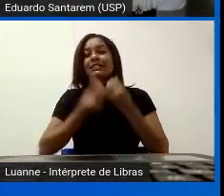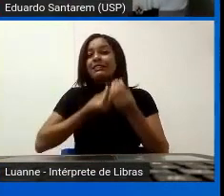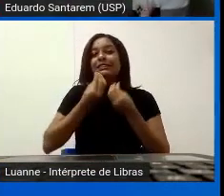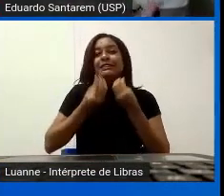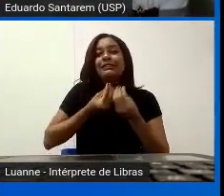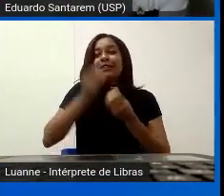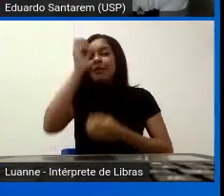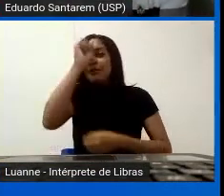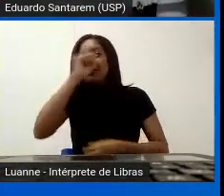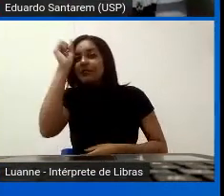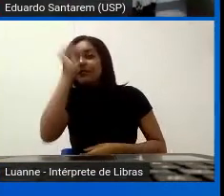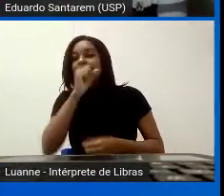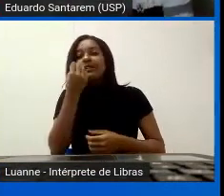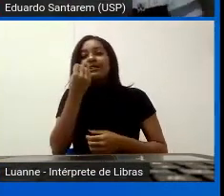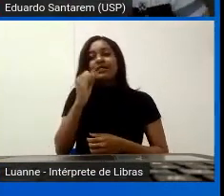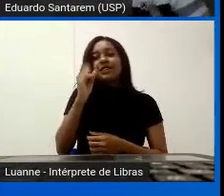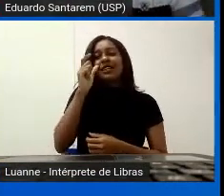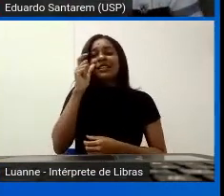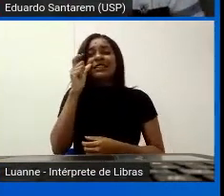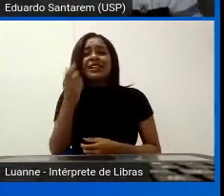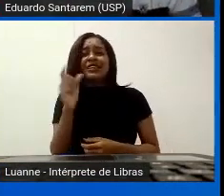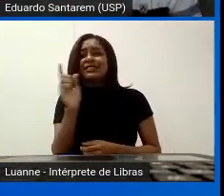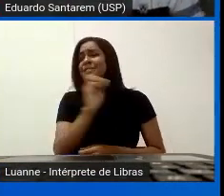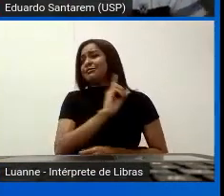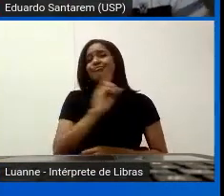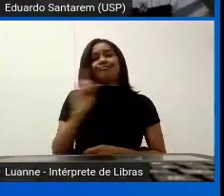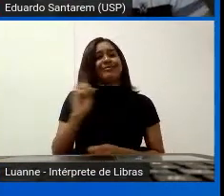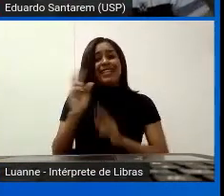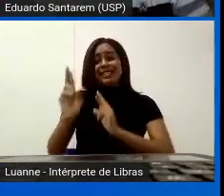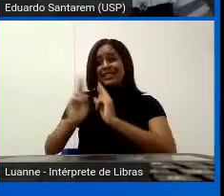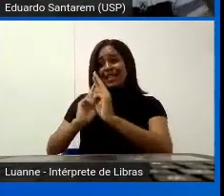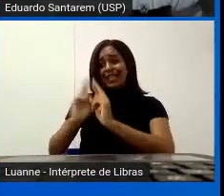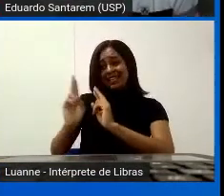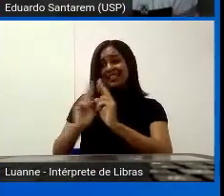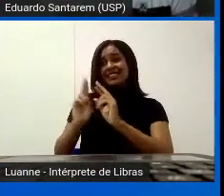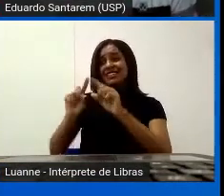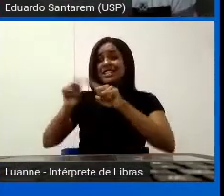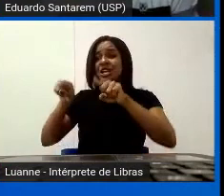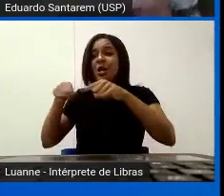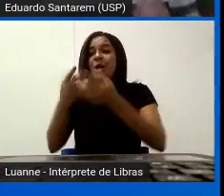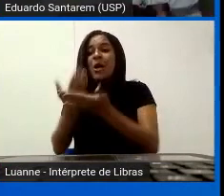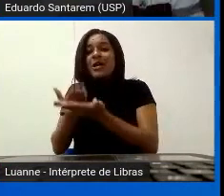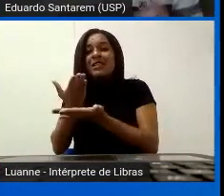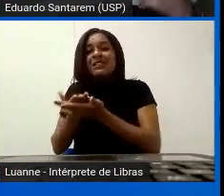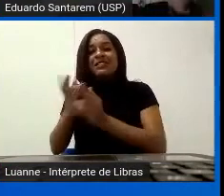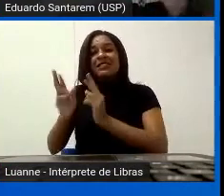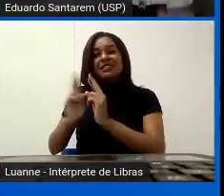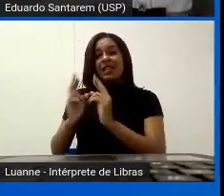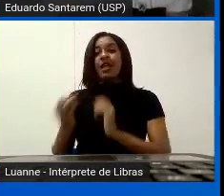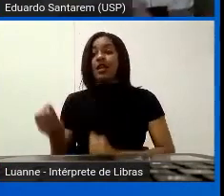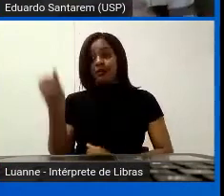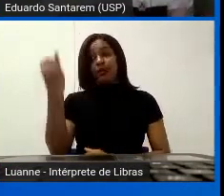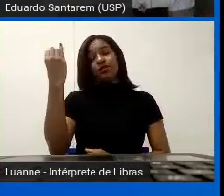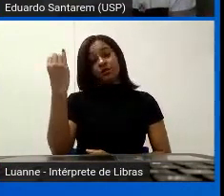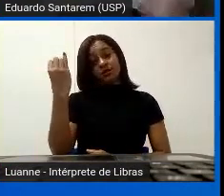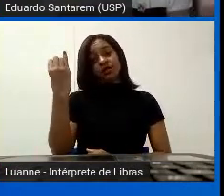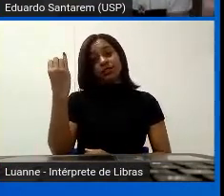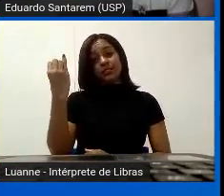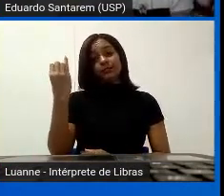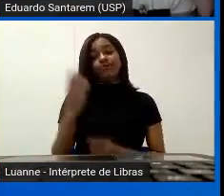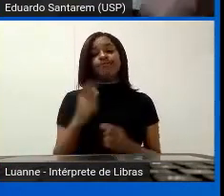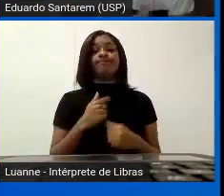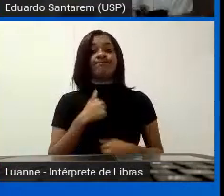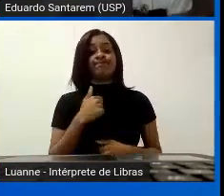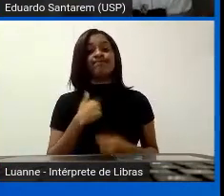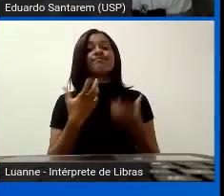se tá sendo interessante você não tá sendo interessante essa relação sala de aula ela ideias importantes e aí eu queria contar um pouquinho da experiência